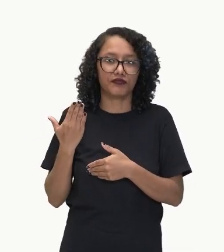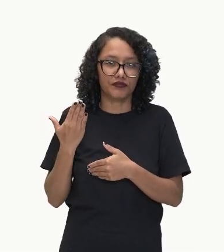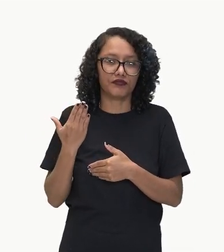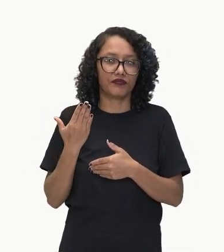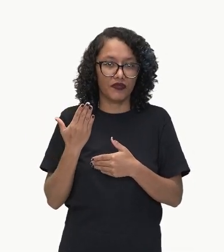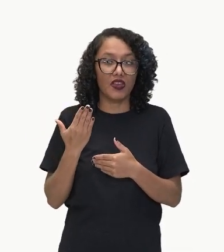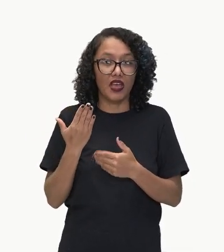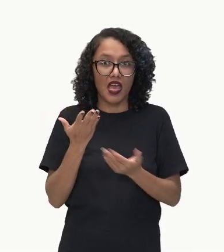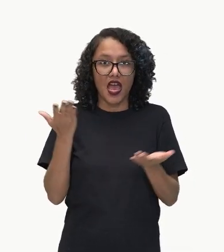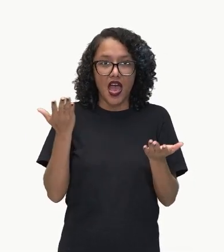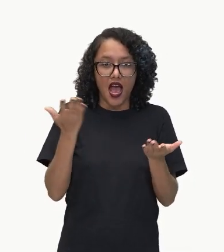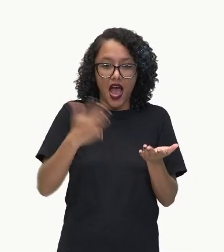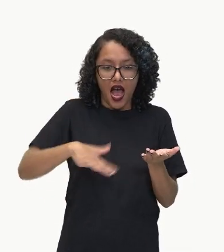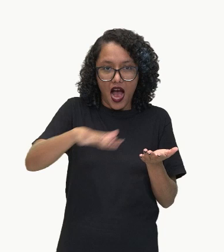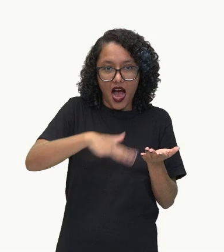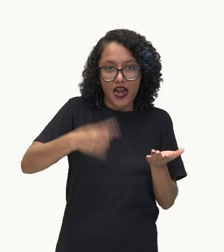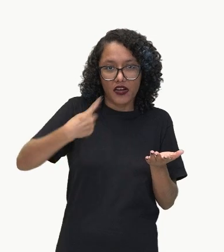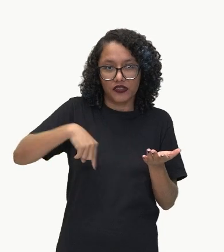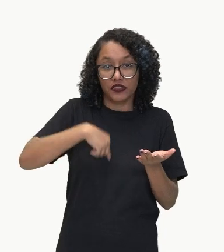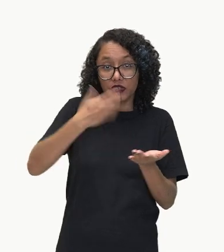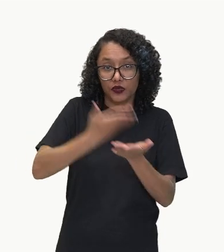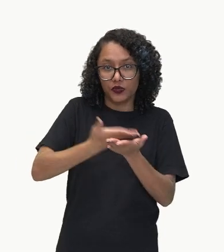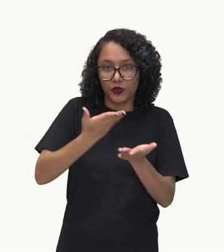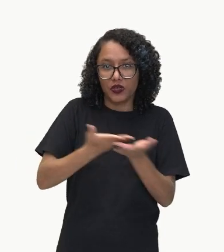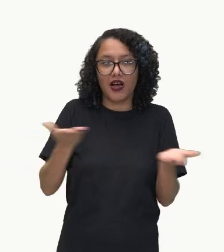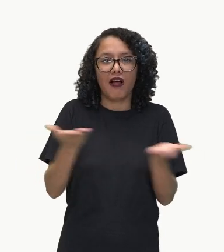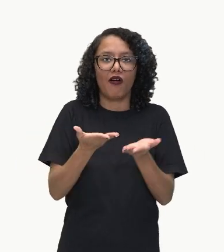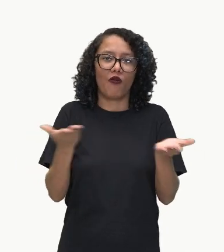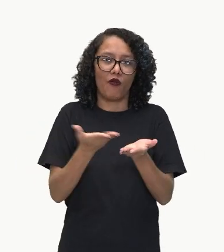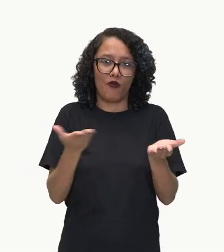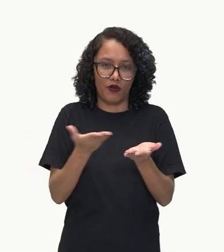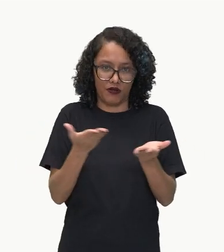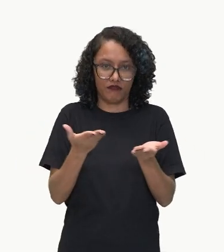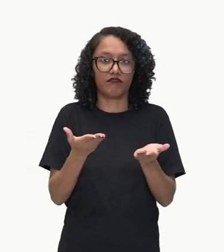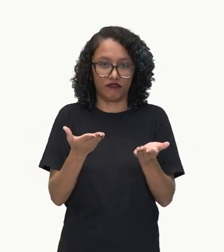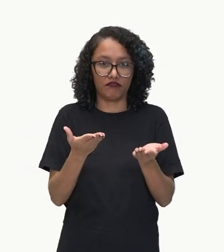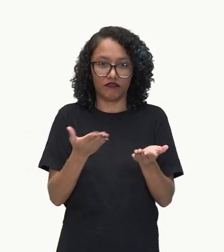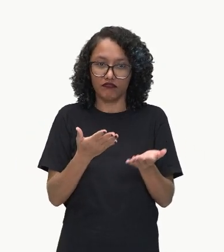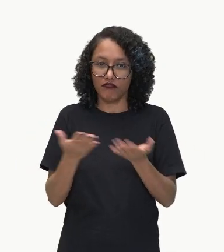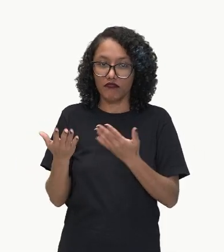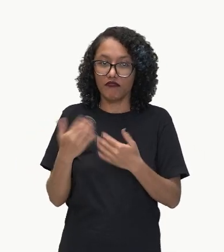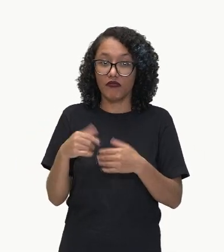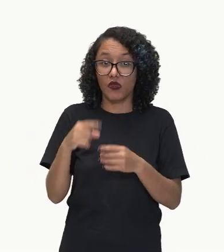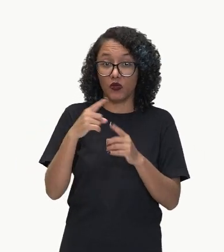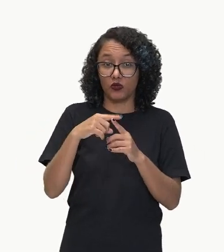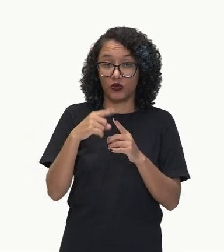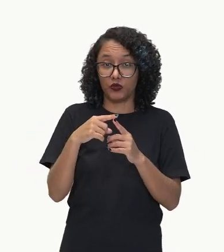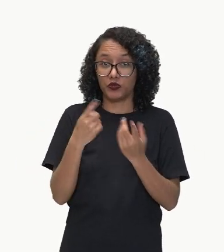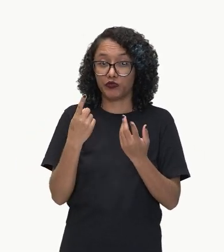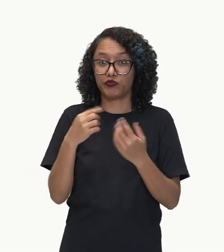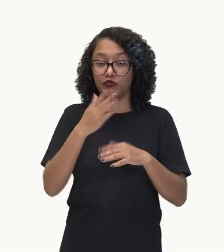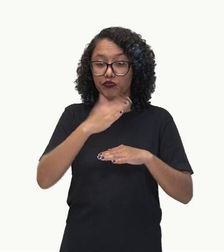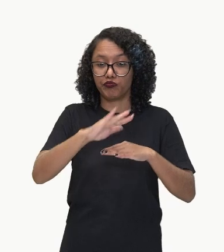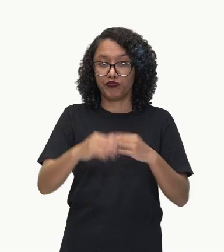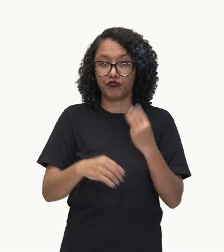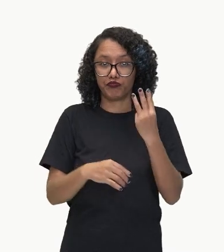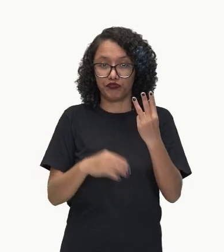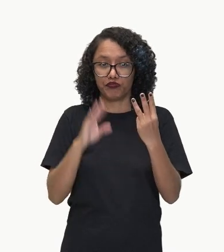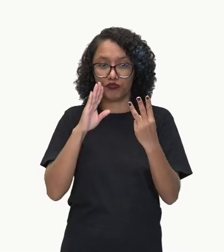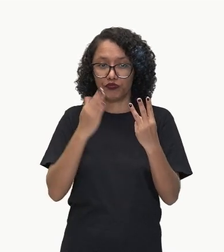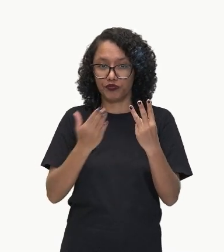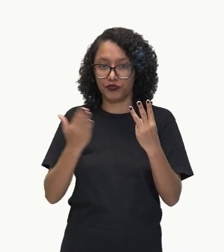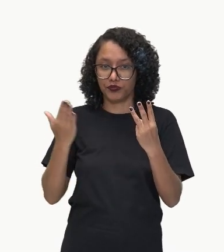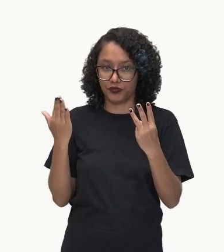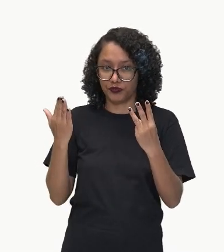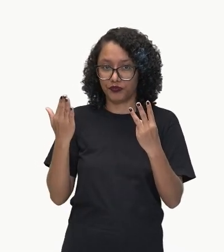estamos estudando nesta aula, ok? Então, há as três principais formas de relevo, a Cordilheira do Himalaia,